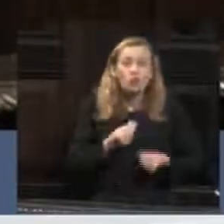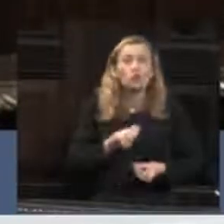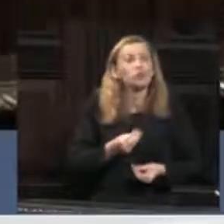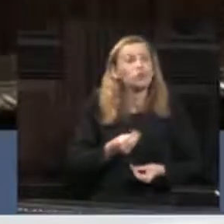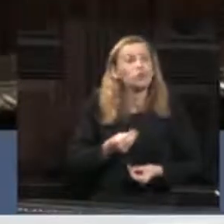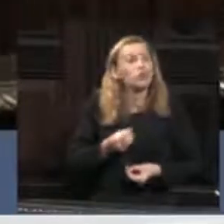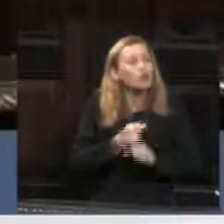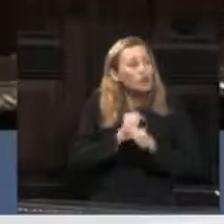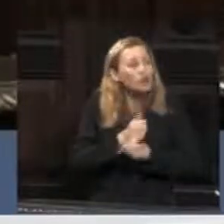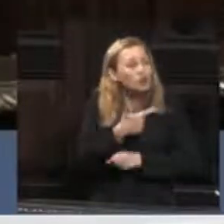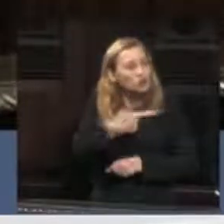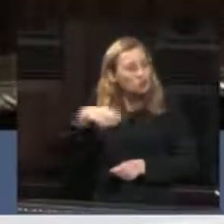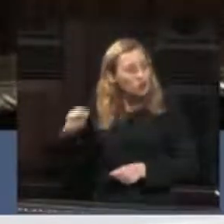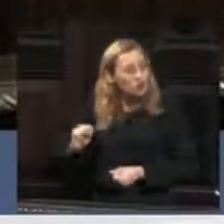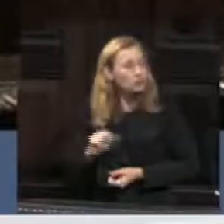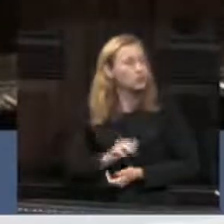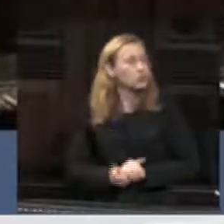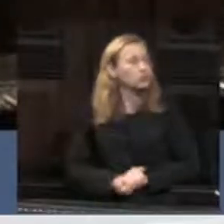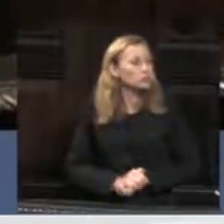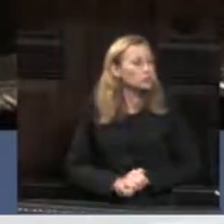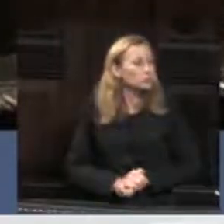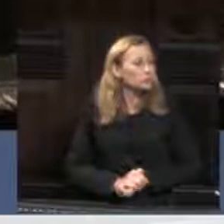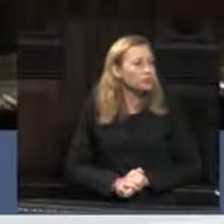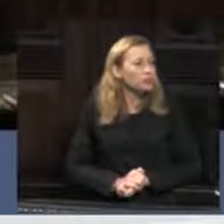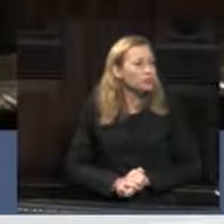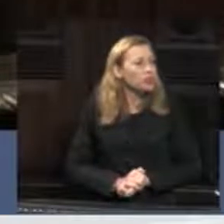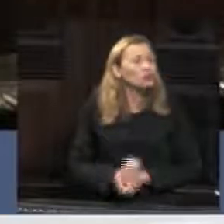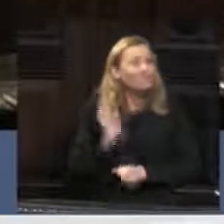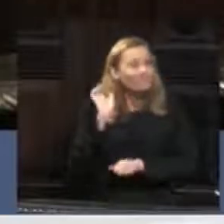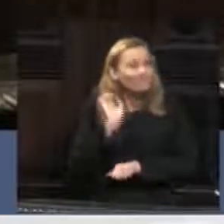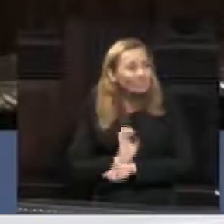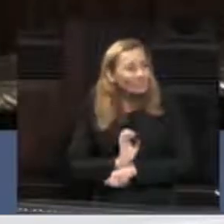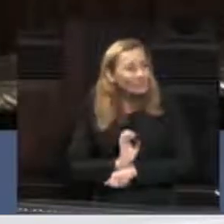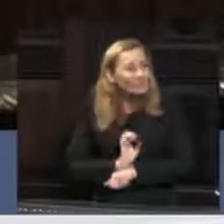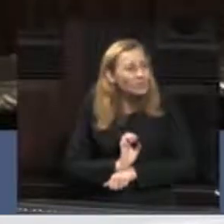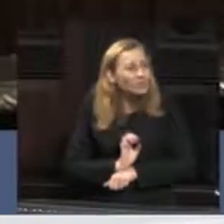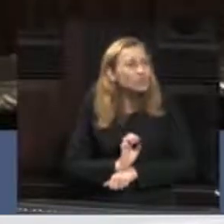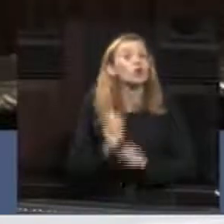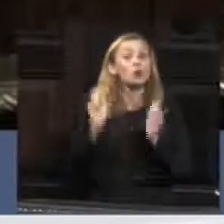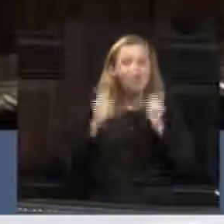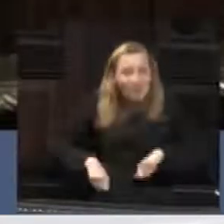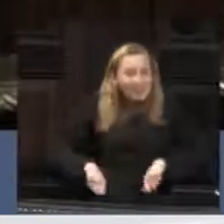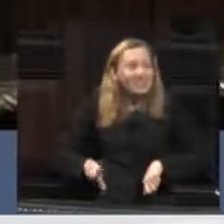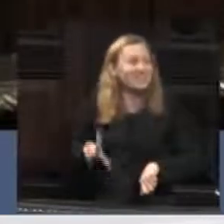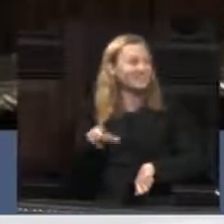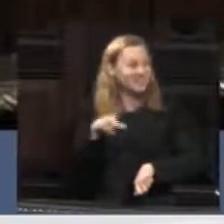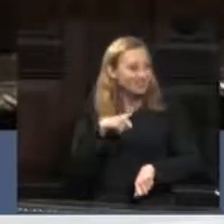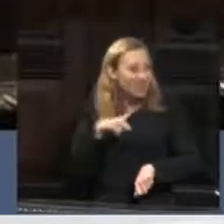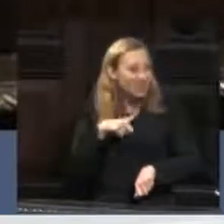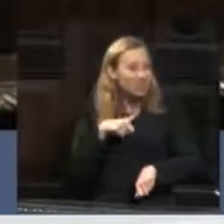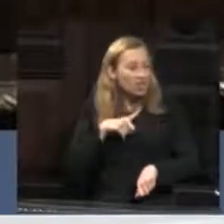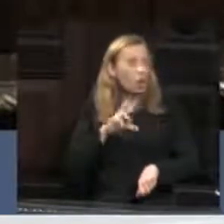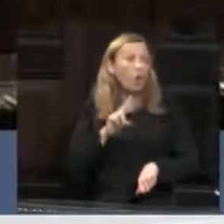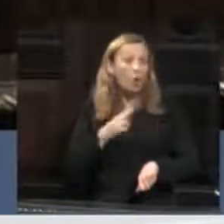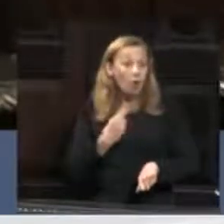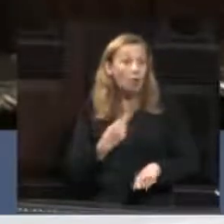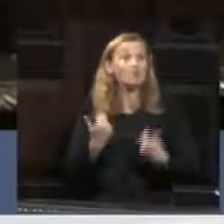2018, mas o Estado tem capacidade, ou pelo menos deveria